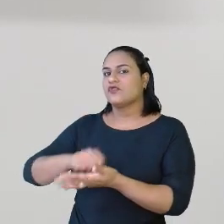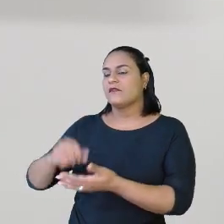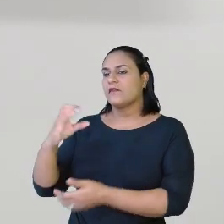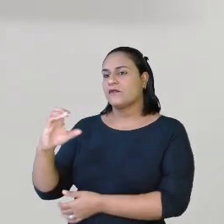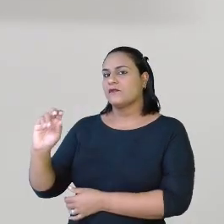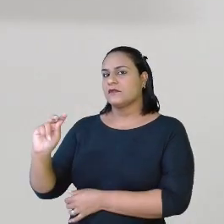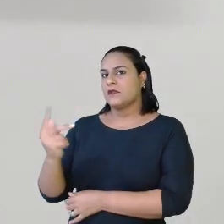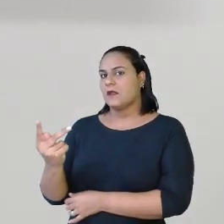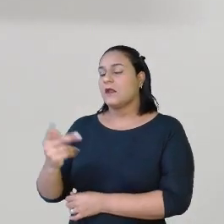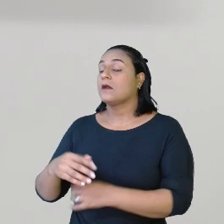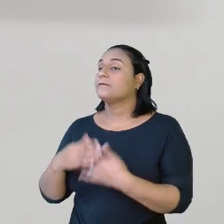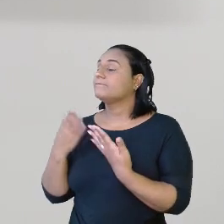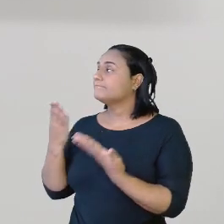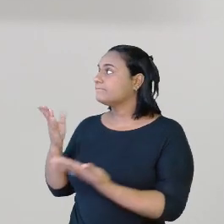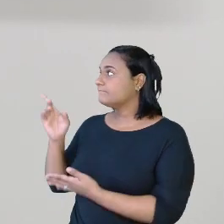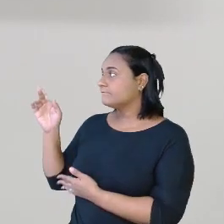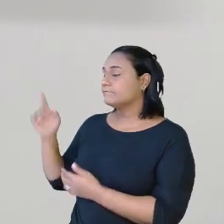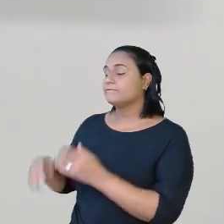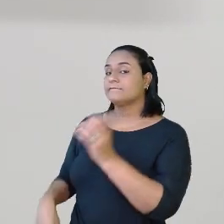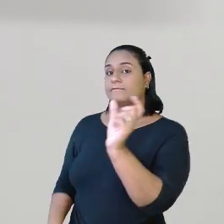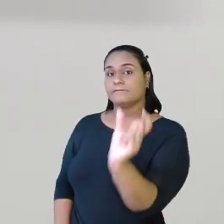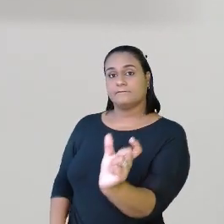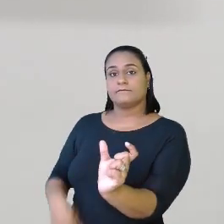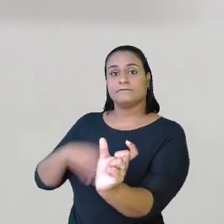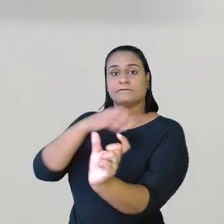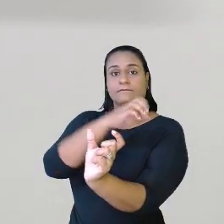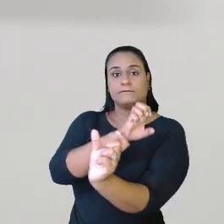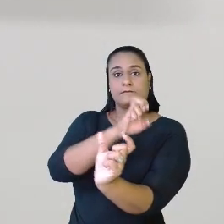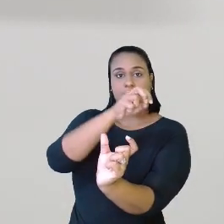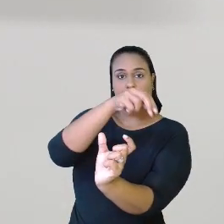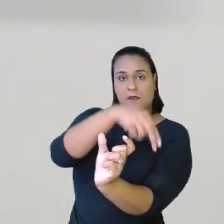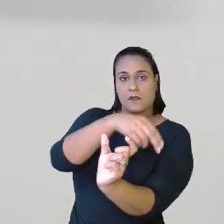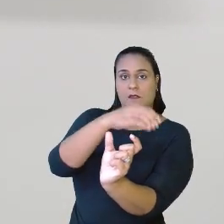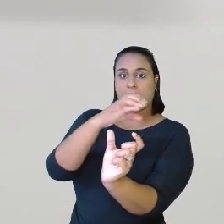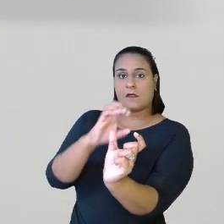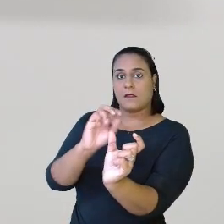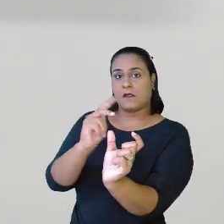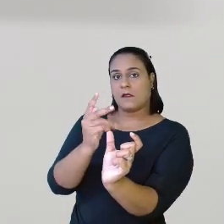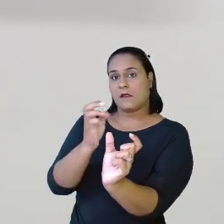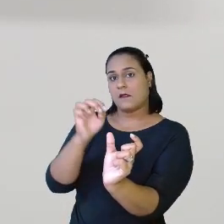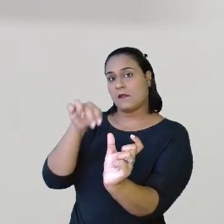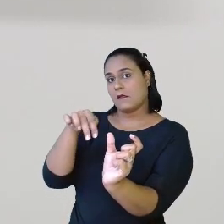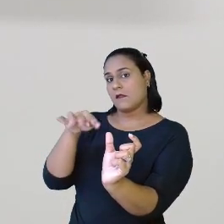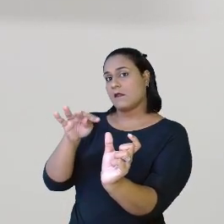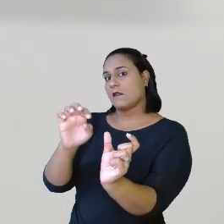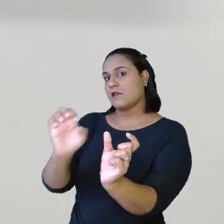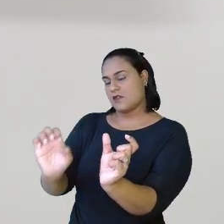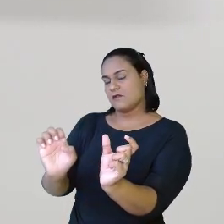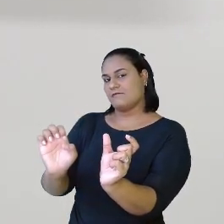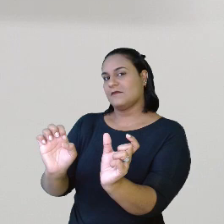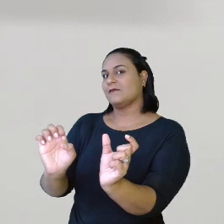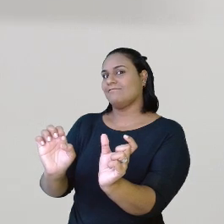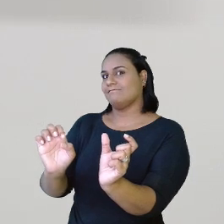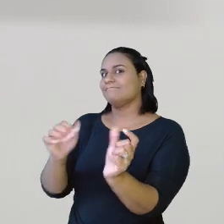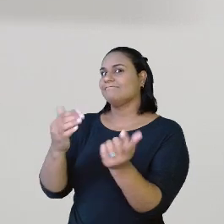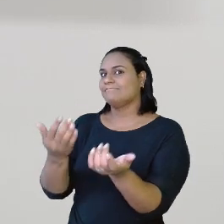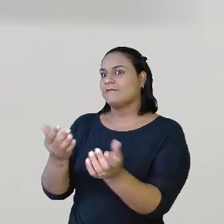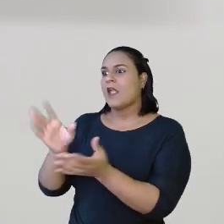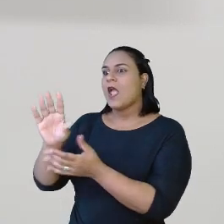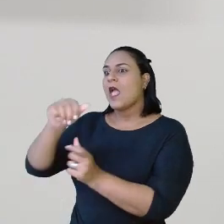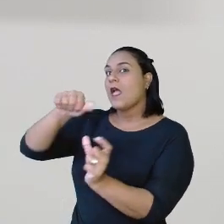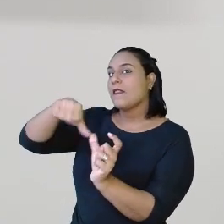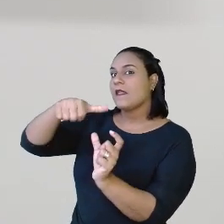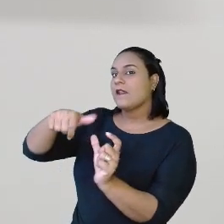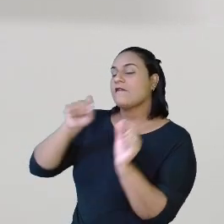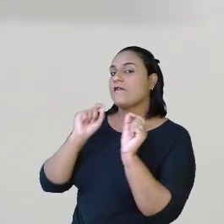CH, ok? Então, veja bem, enchente vem de encher, e encher é com CH. Se encher é